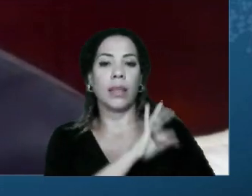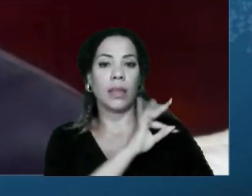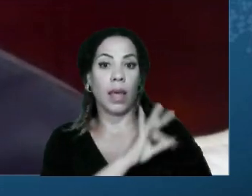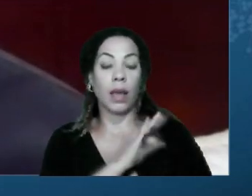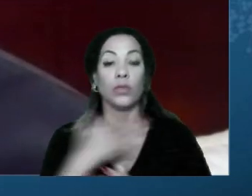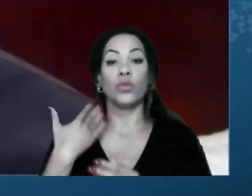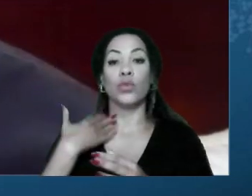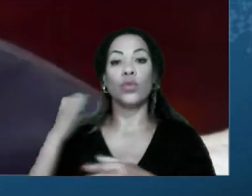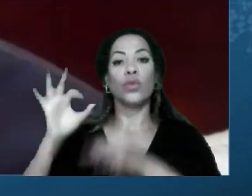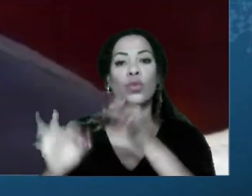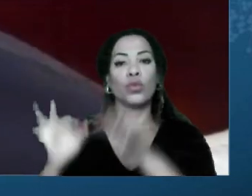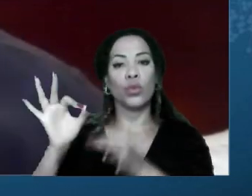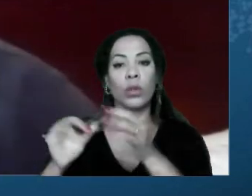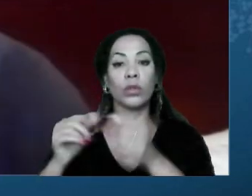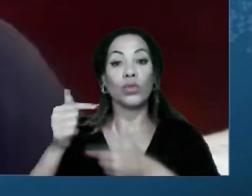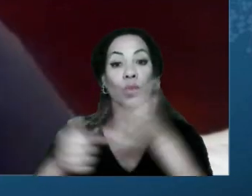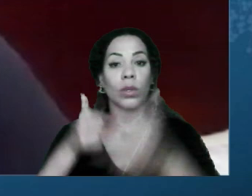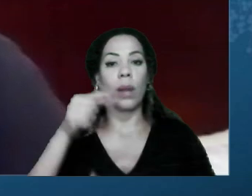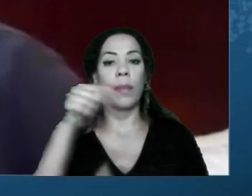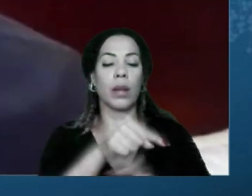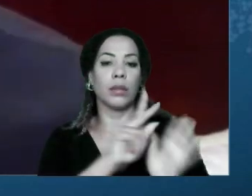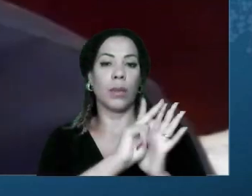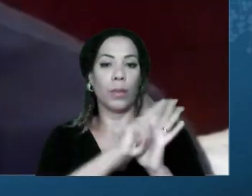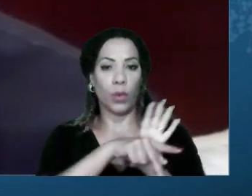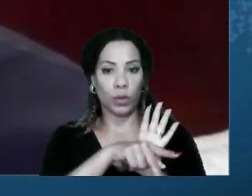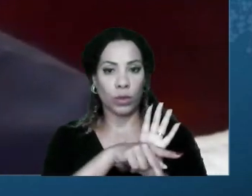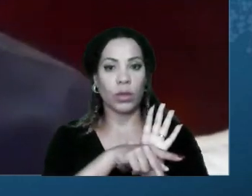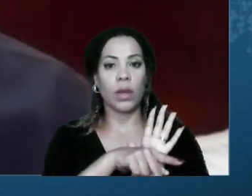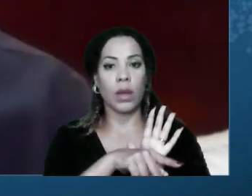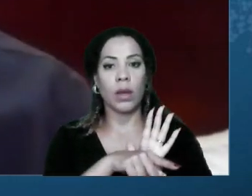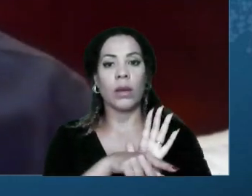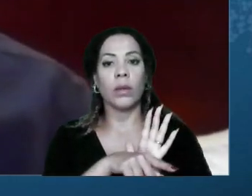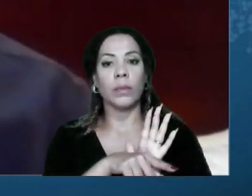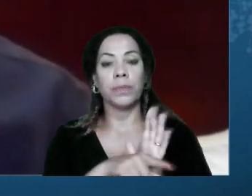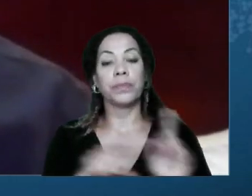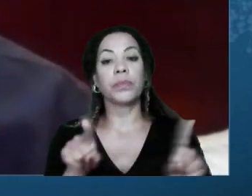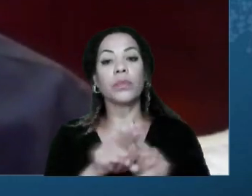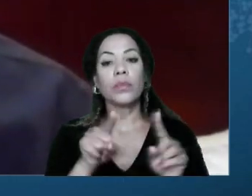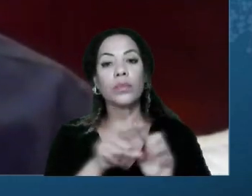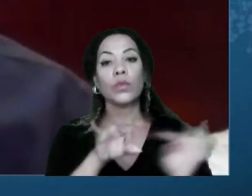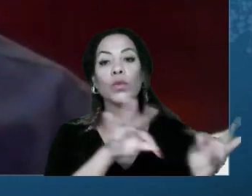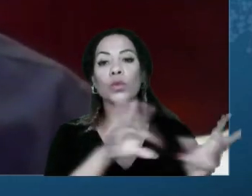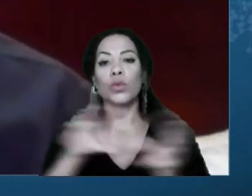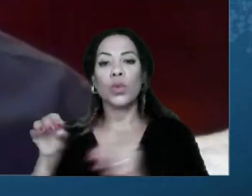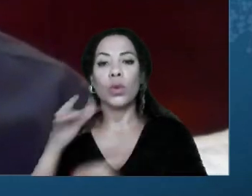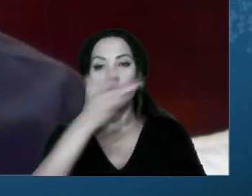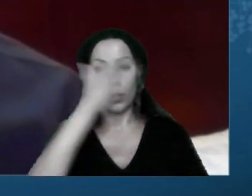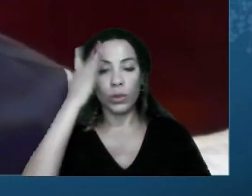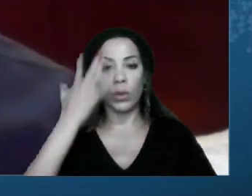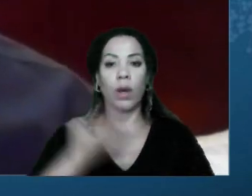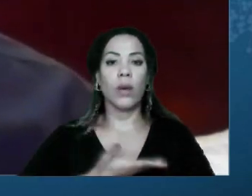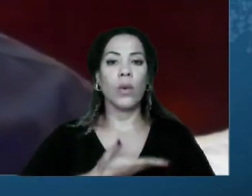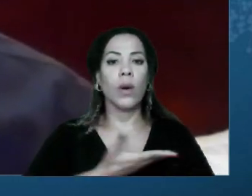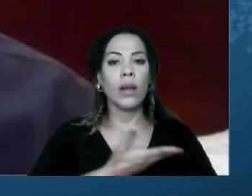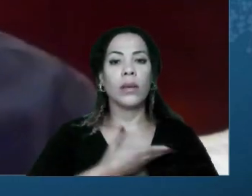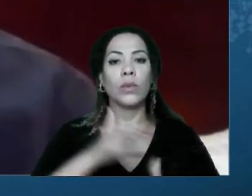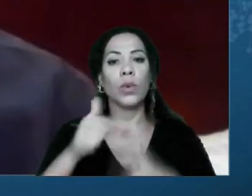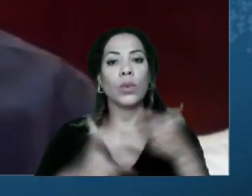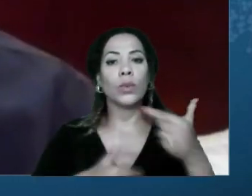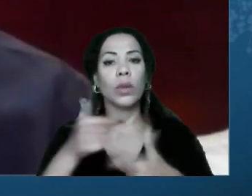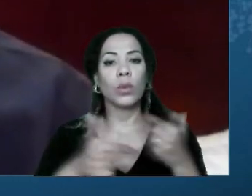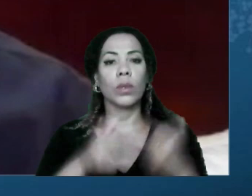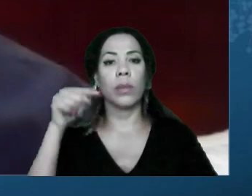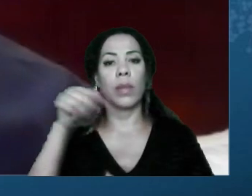jurídicas que estão trabalhando nesse projeto, tanto quanto todos os colegas que estão trabalhando